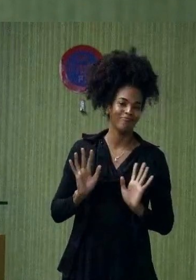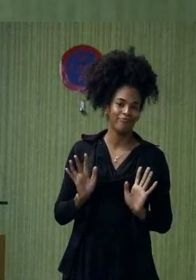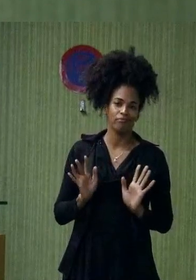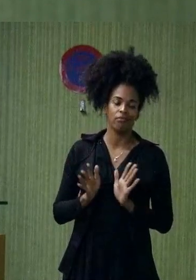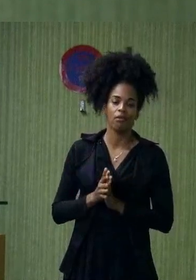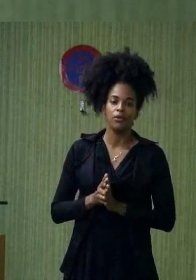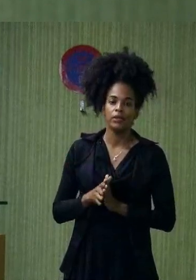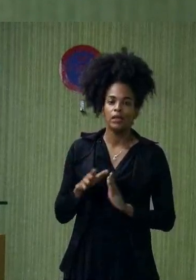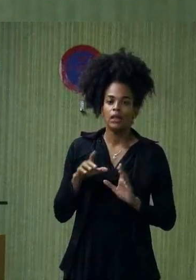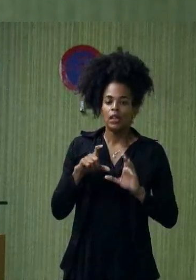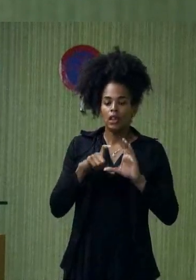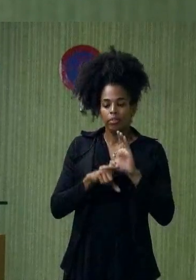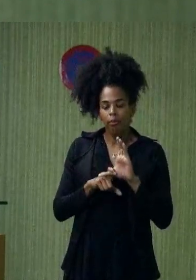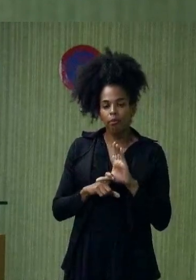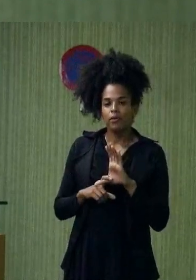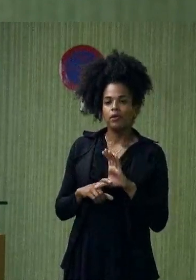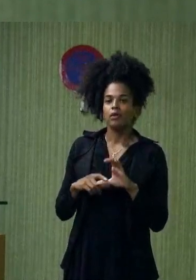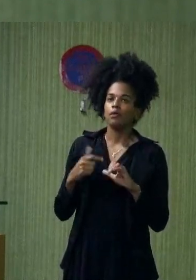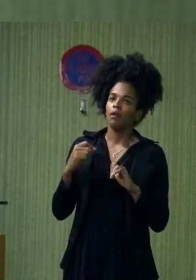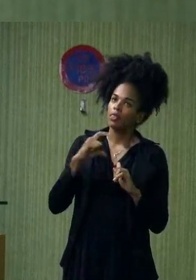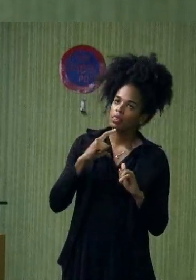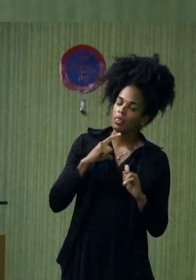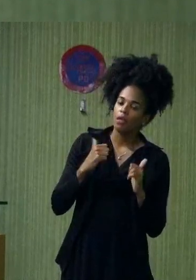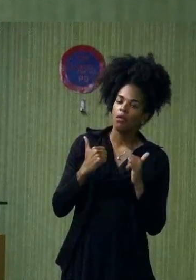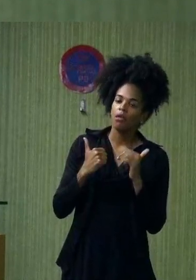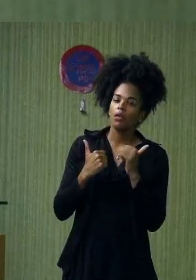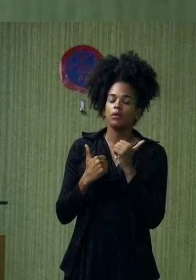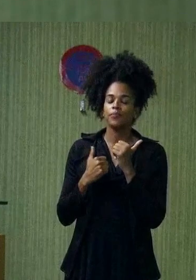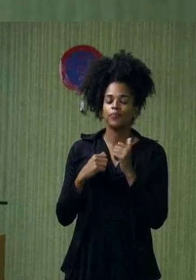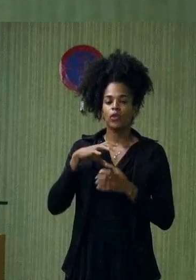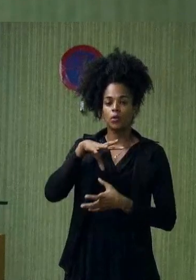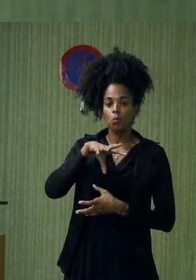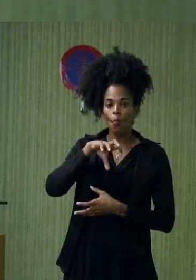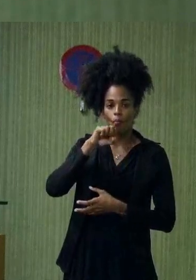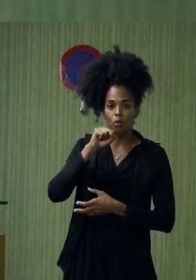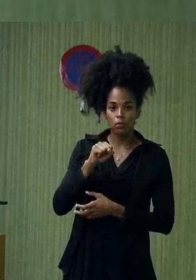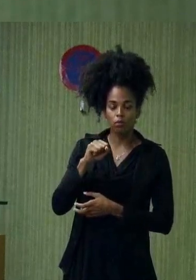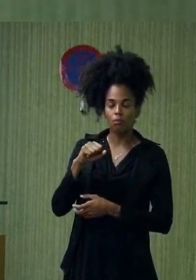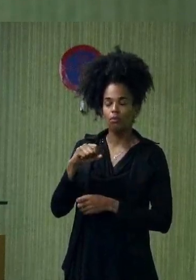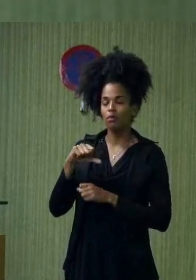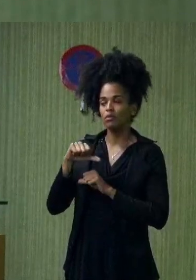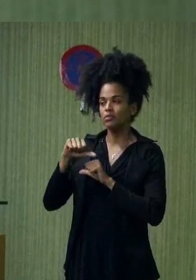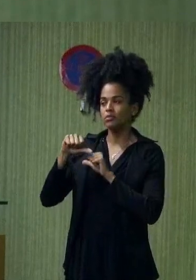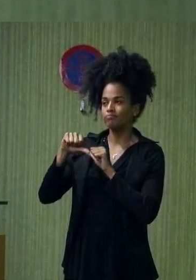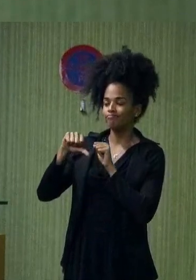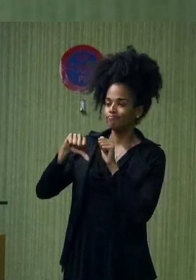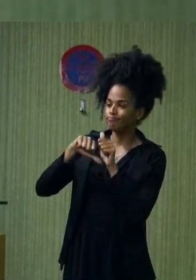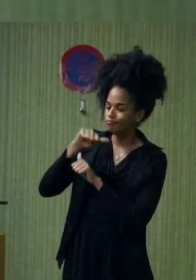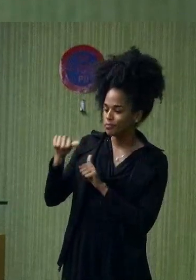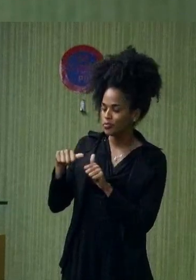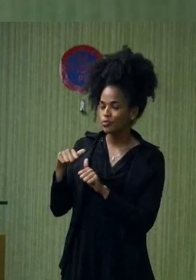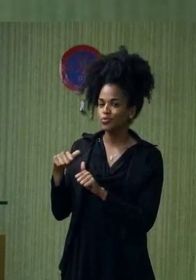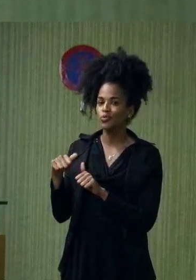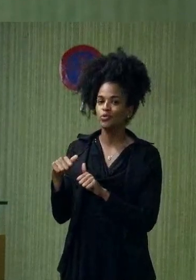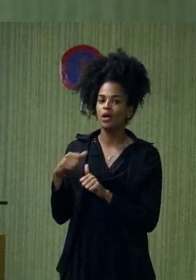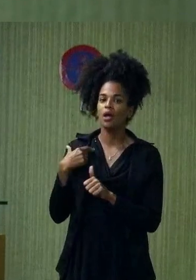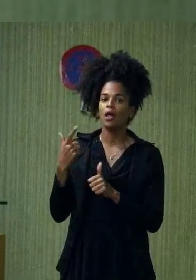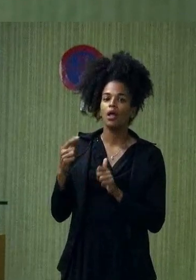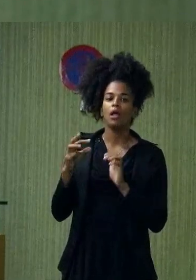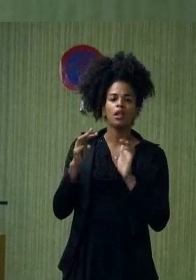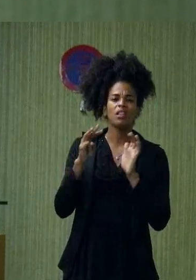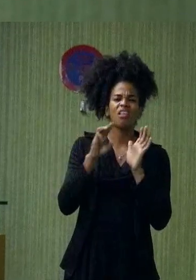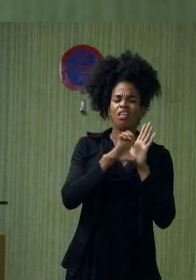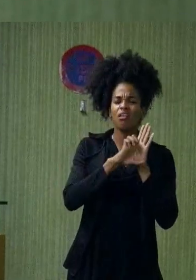conseguem essa bomba às vezes já vi escola ali da comunidade eh conseguindo bomba através de